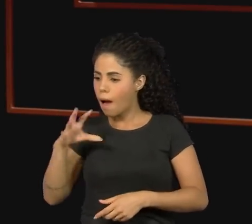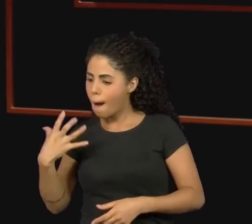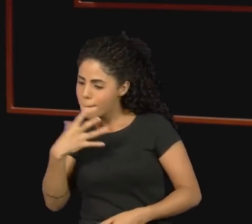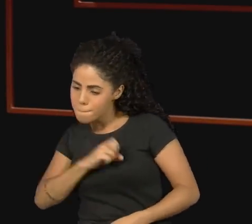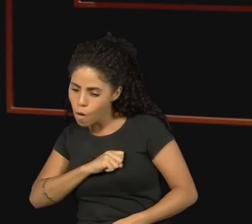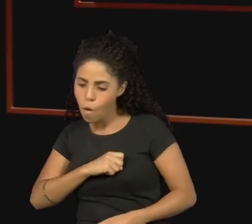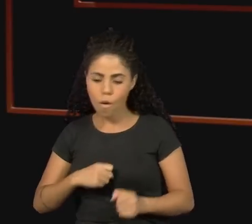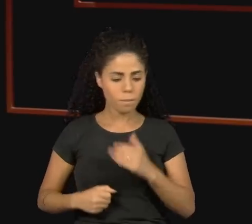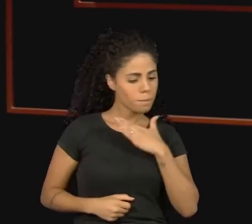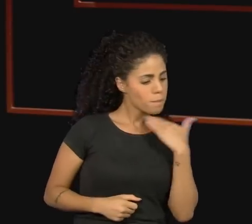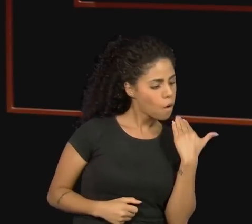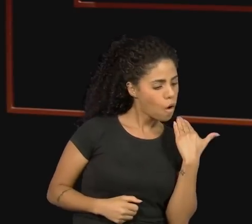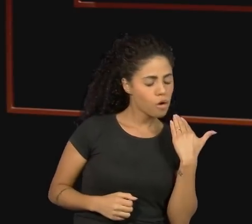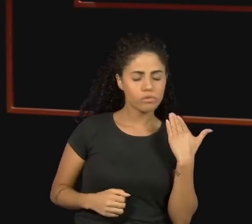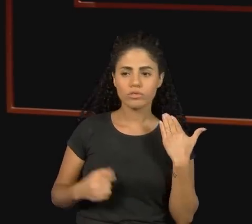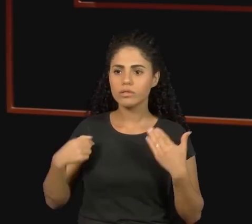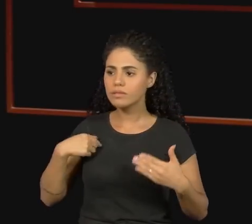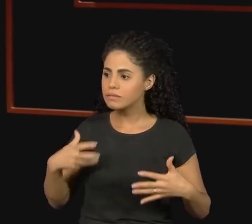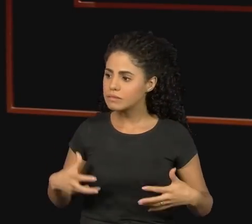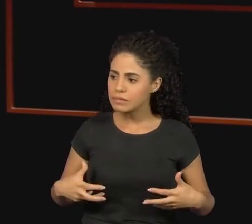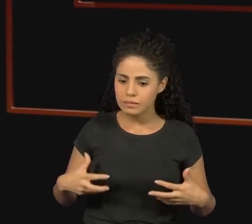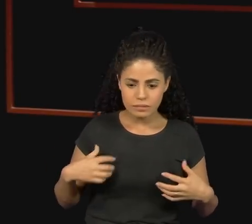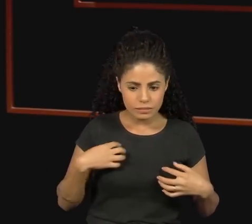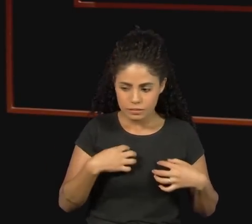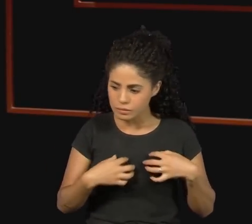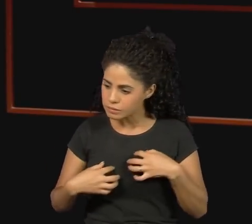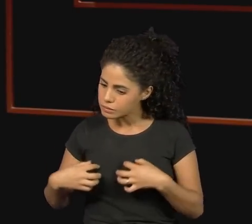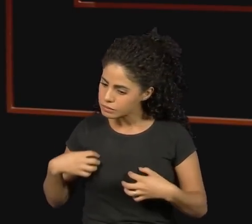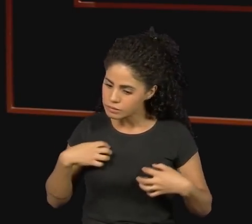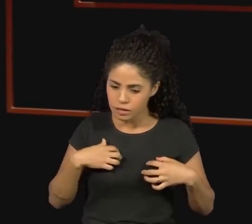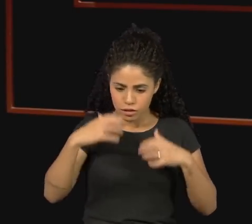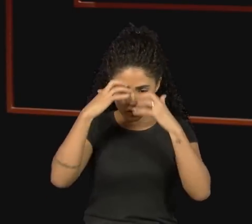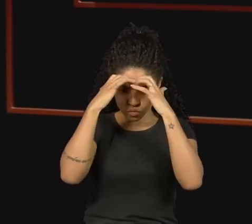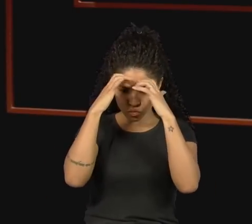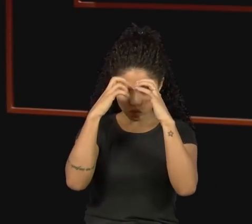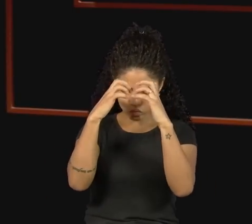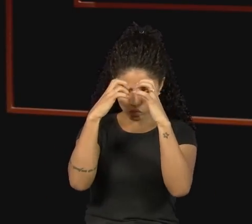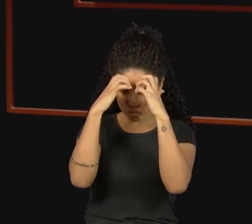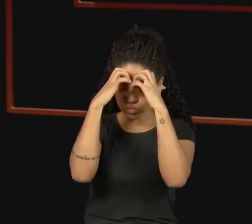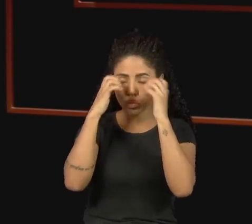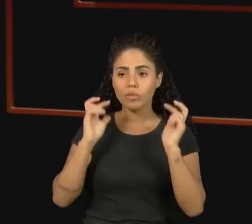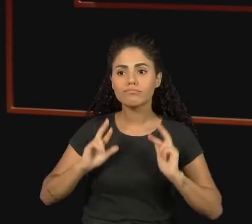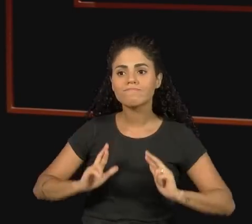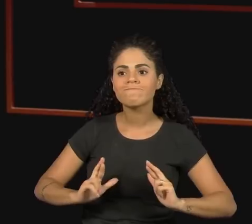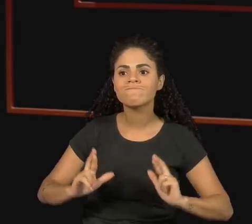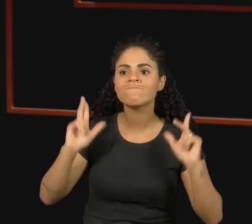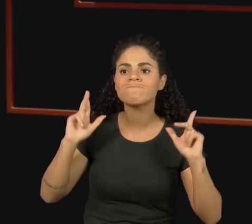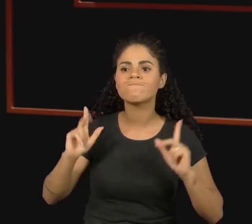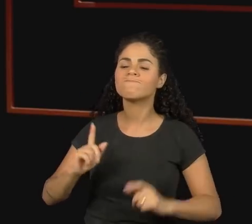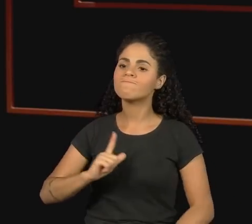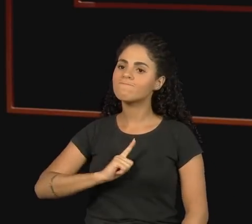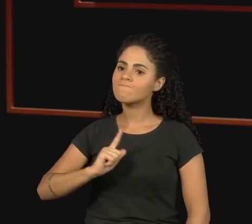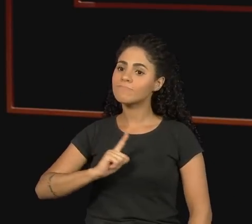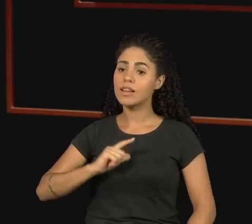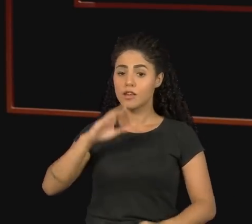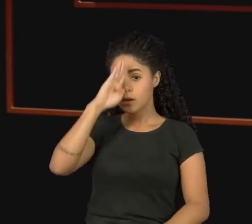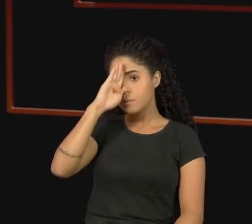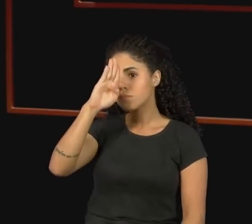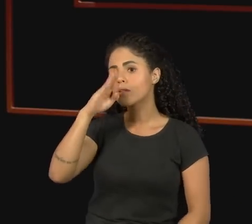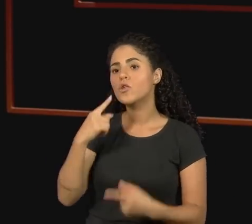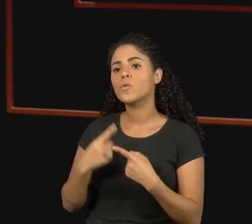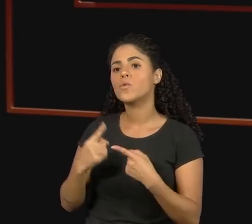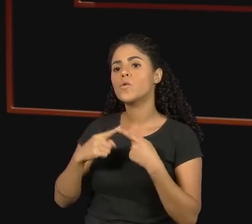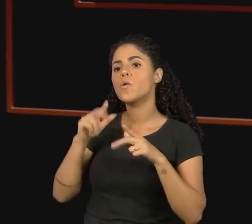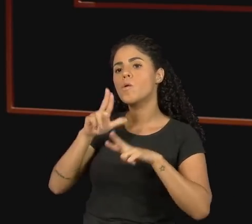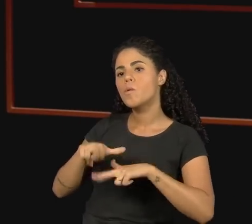E isso mexe com o meu cérebro de uma outra perspectiva, principalmente por causa